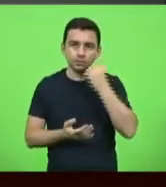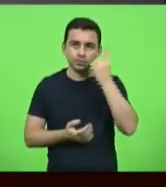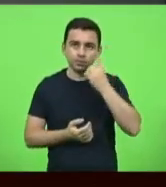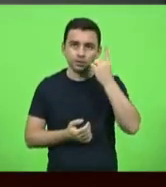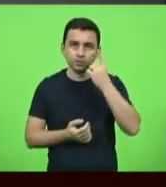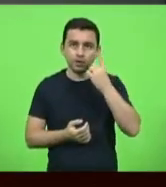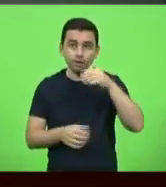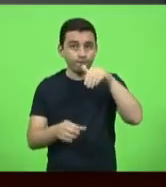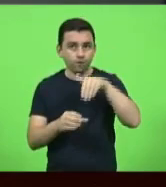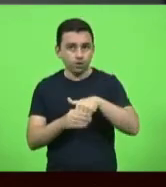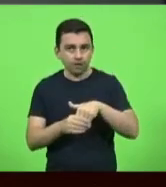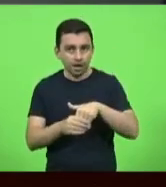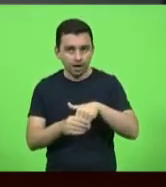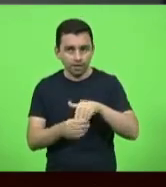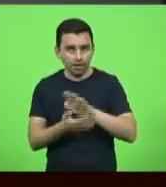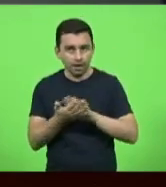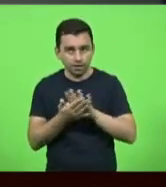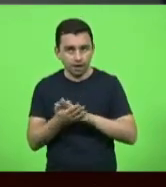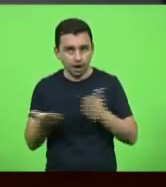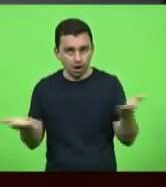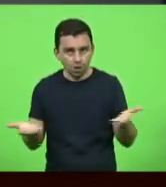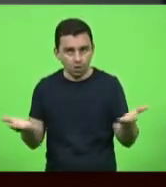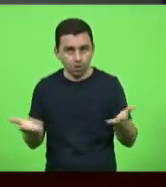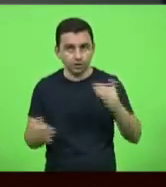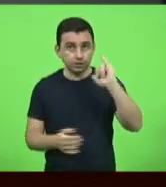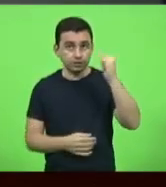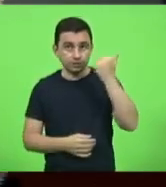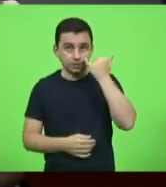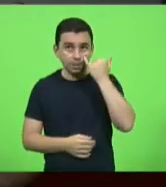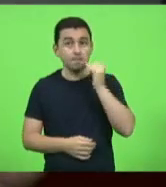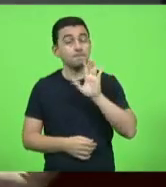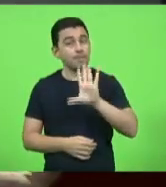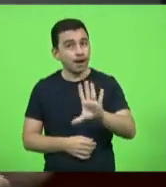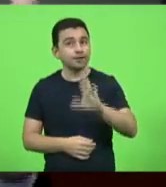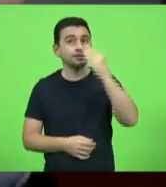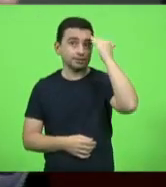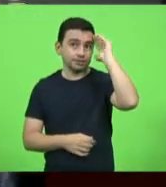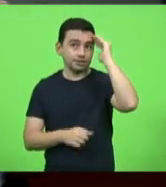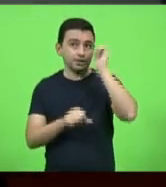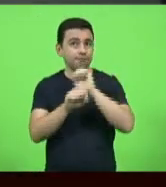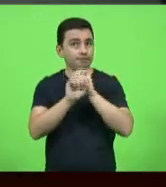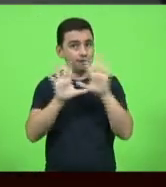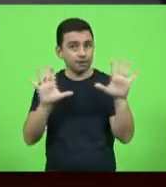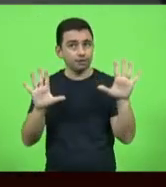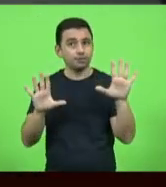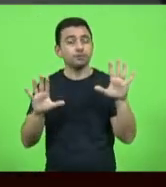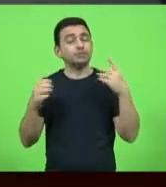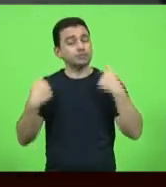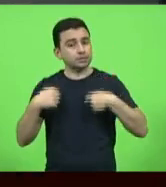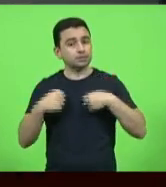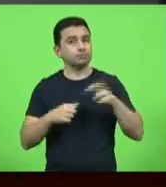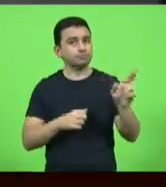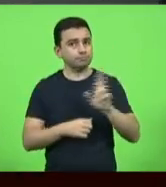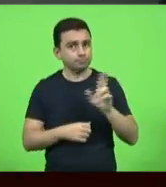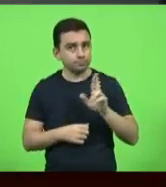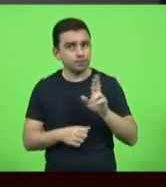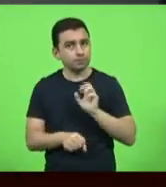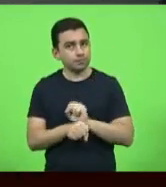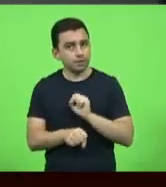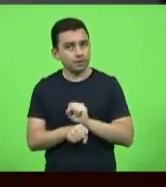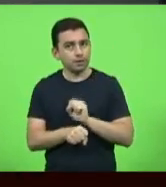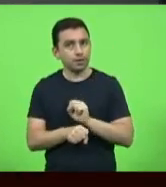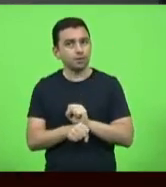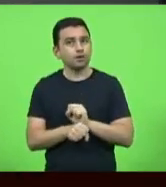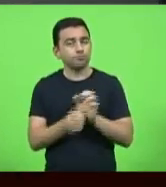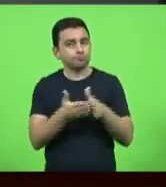não votarmos o requerimento do deputado Gessé, mas, entendendo da necessidade dessas respostas, termos